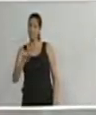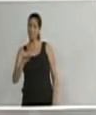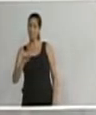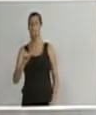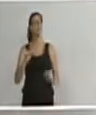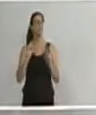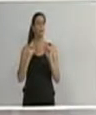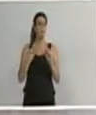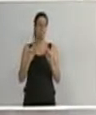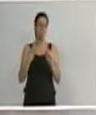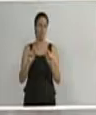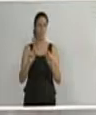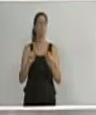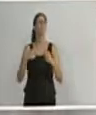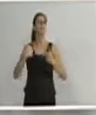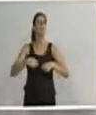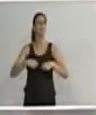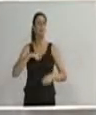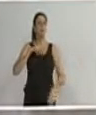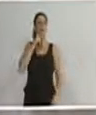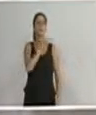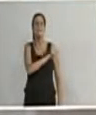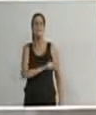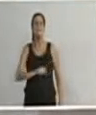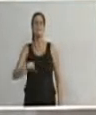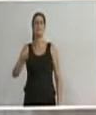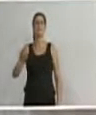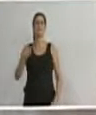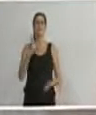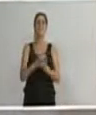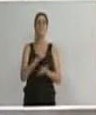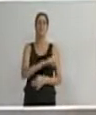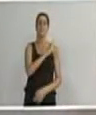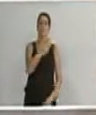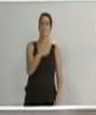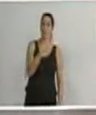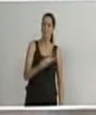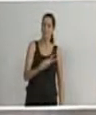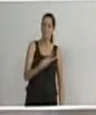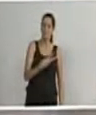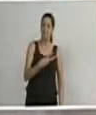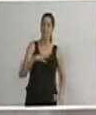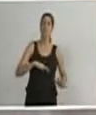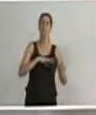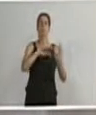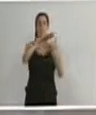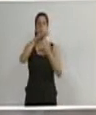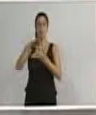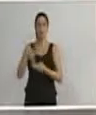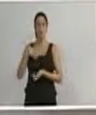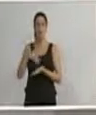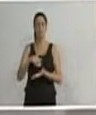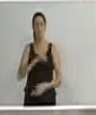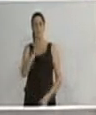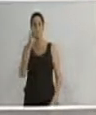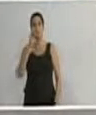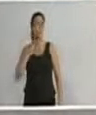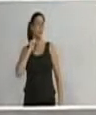nós possamos ter também uma semana, sempre do dia 23, quando é dia mundial, até dia 30 de